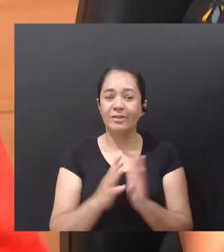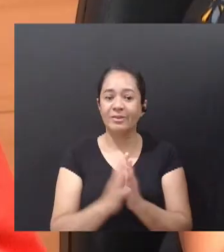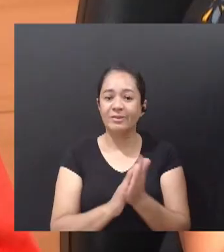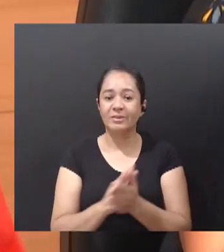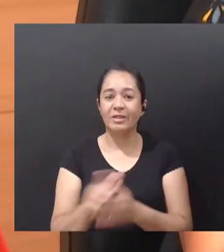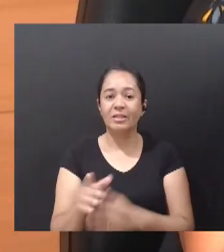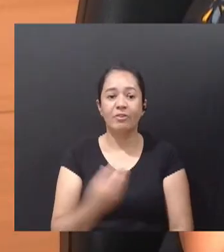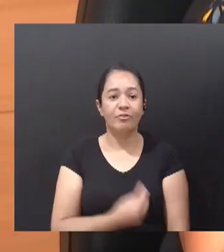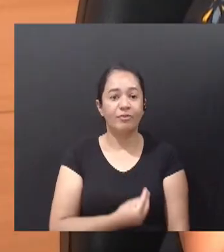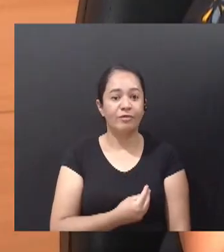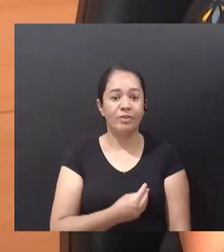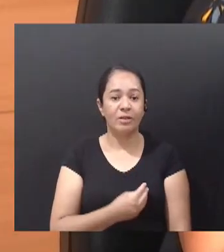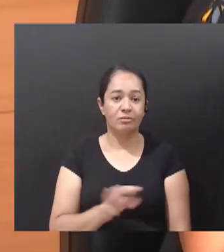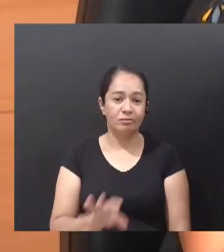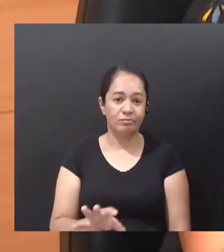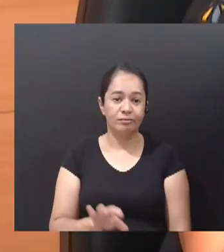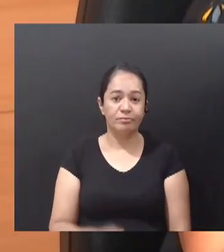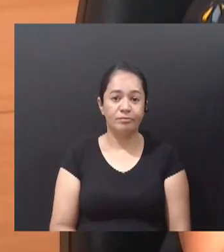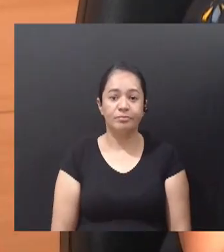aquilo.